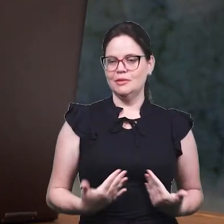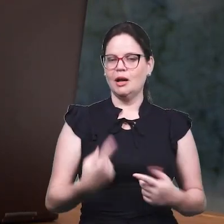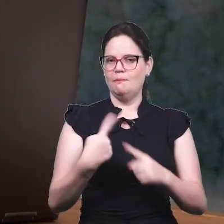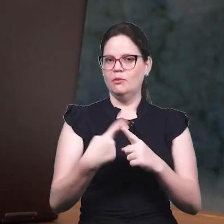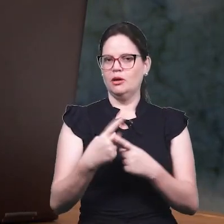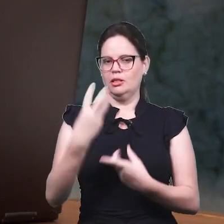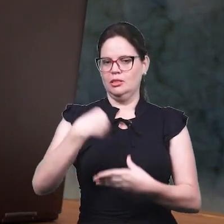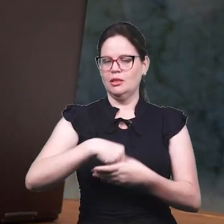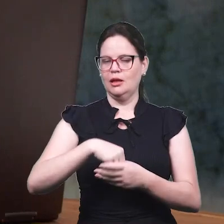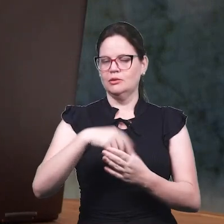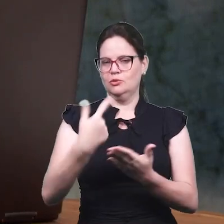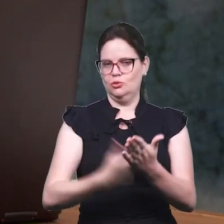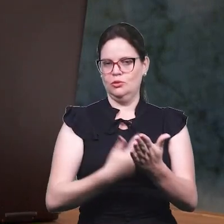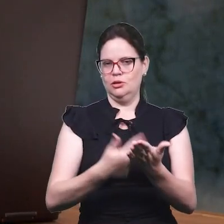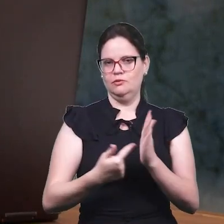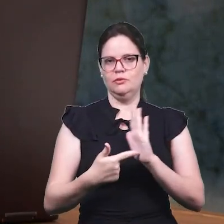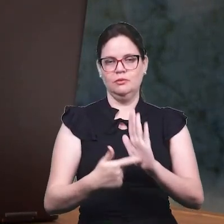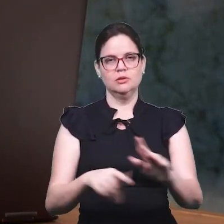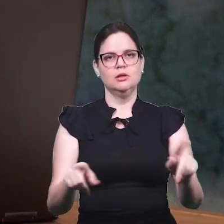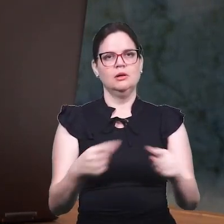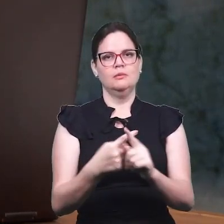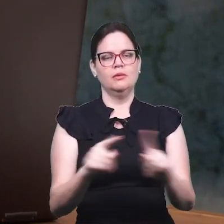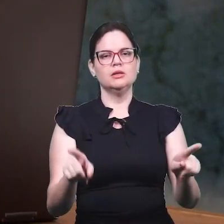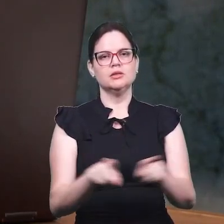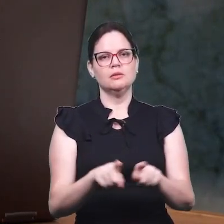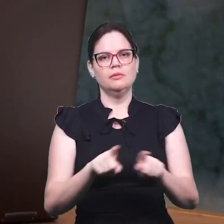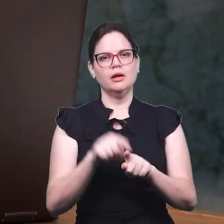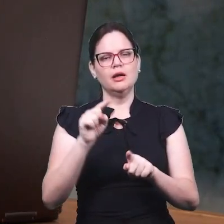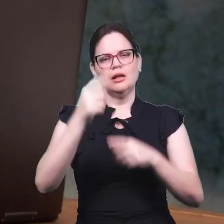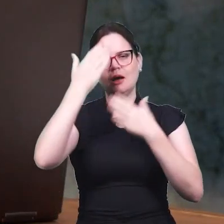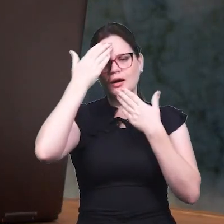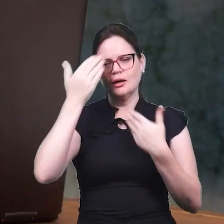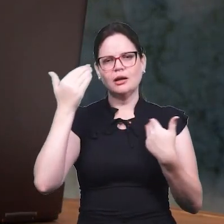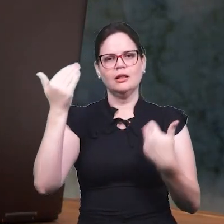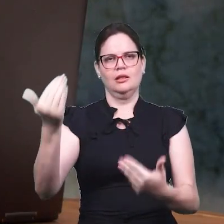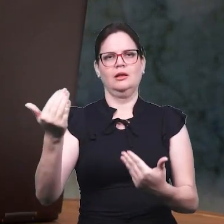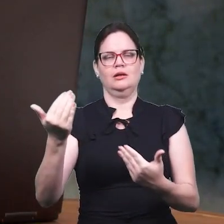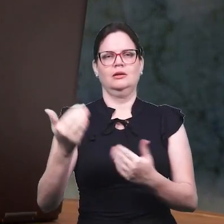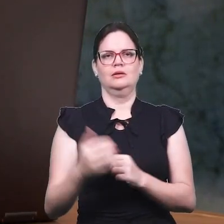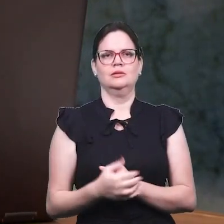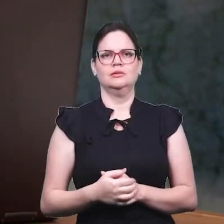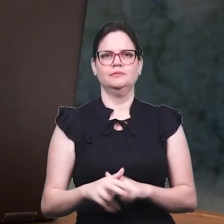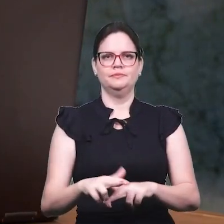mencionada na carta, mas ele se dirige dando graças a Deus